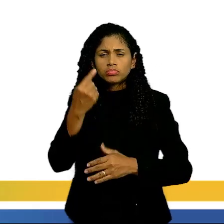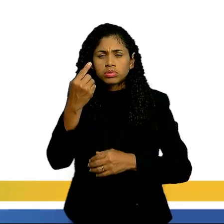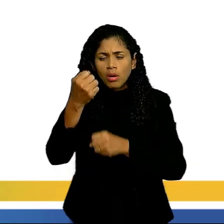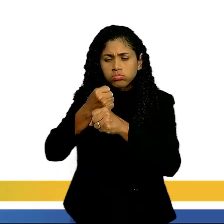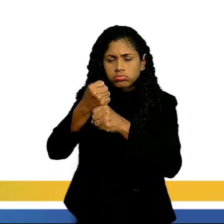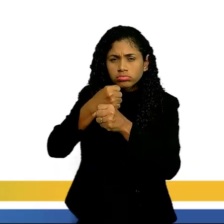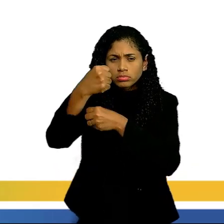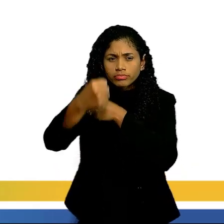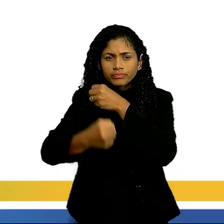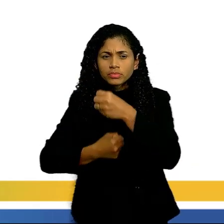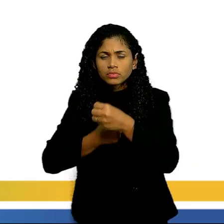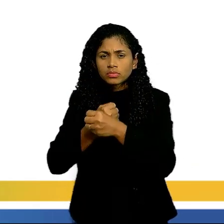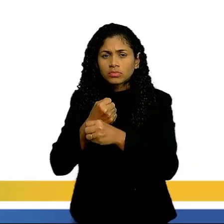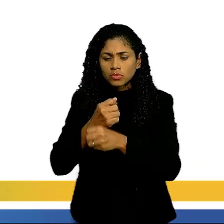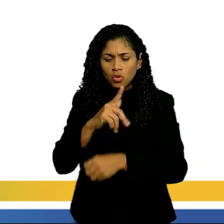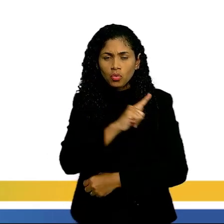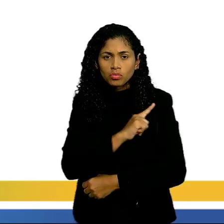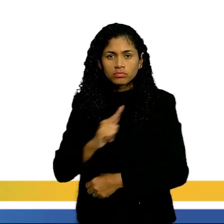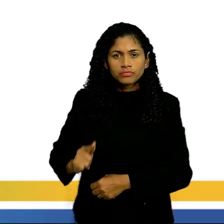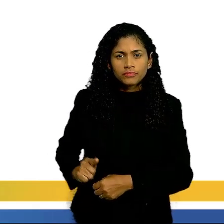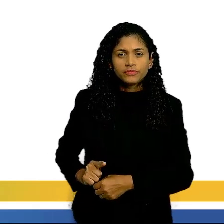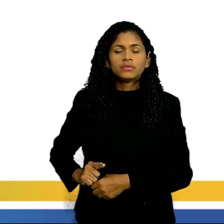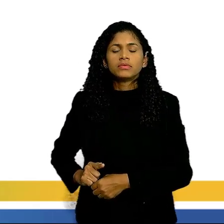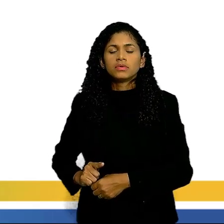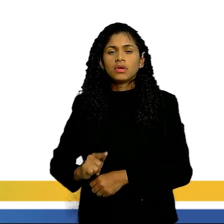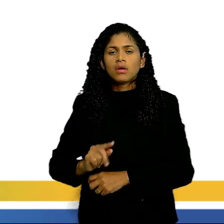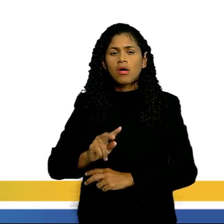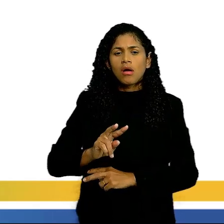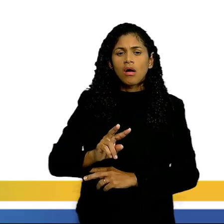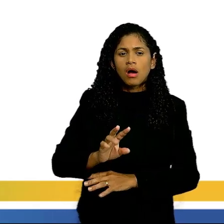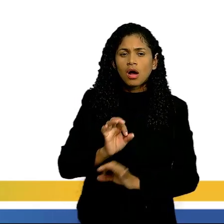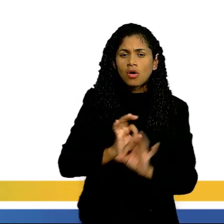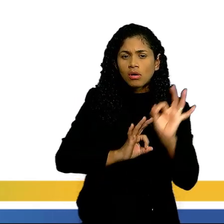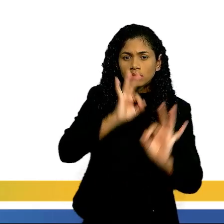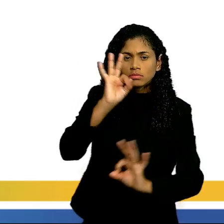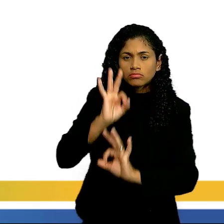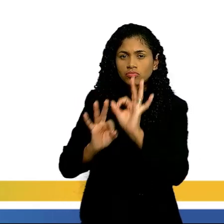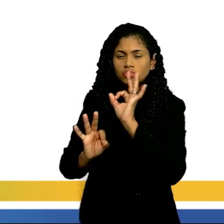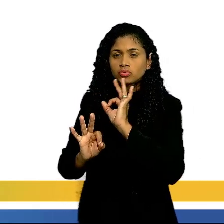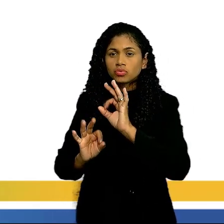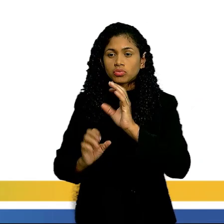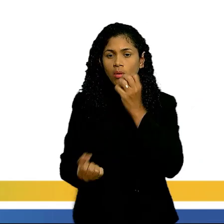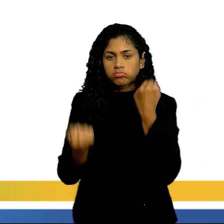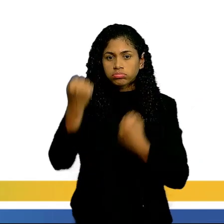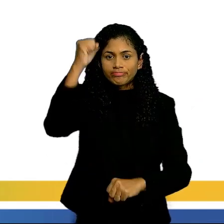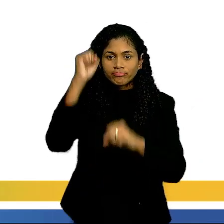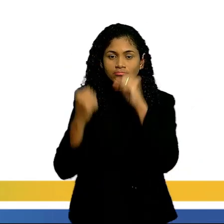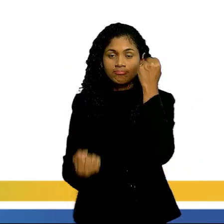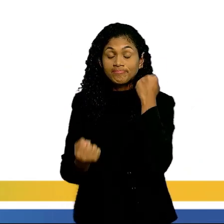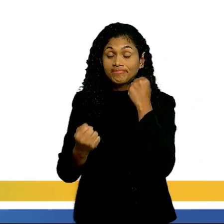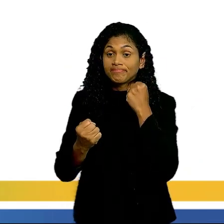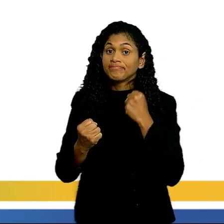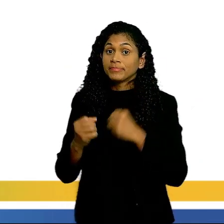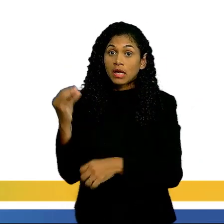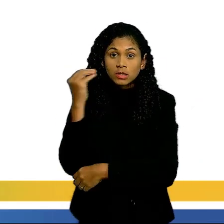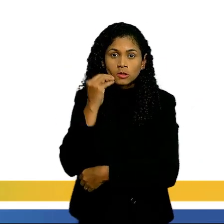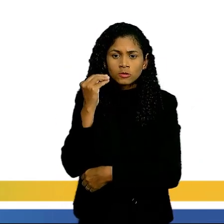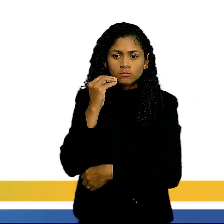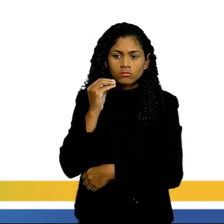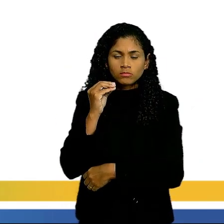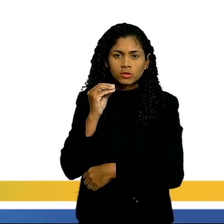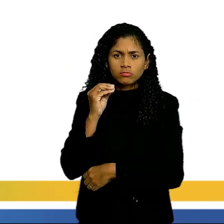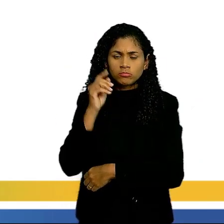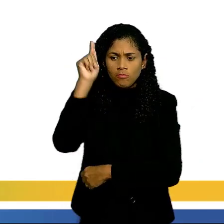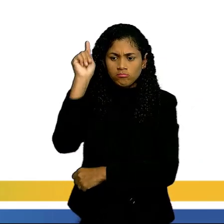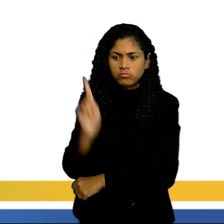as organizações operárias, sob o controle das correntes de esquerda, tentaram se opor ao seu enquadramento pelo